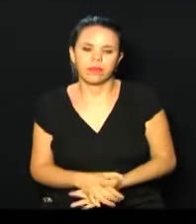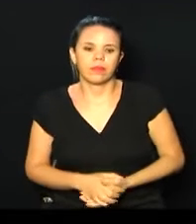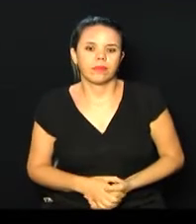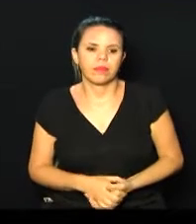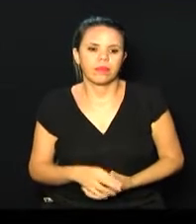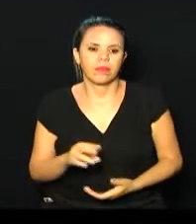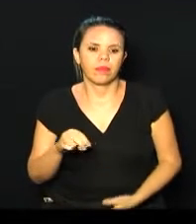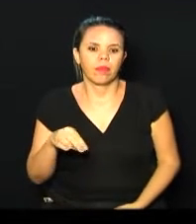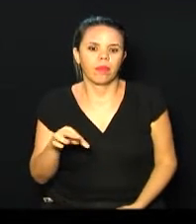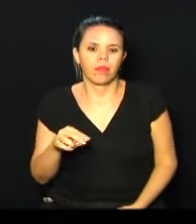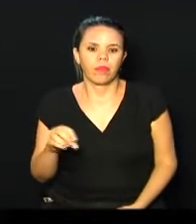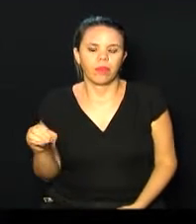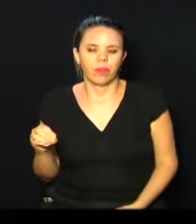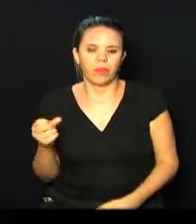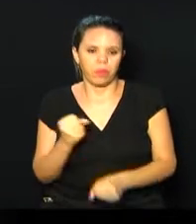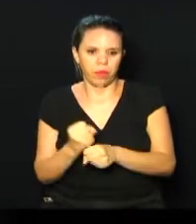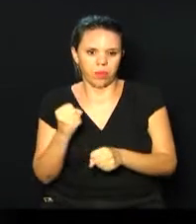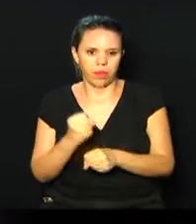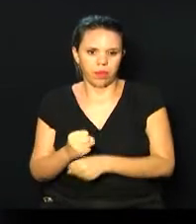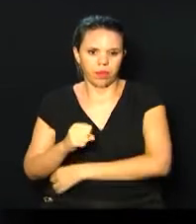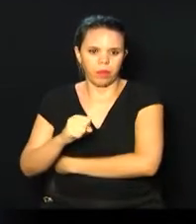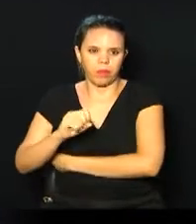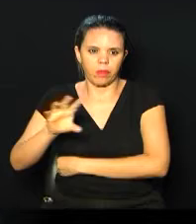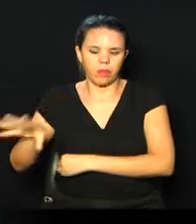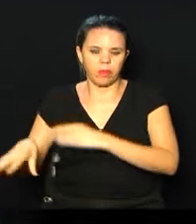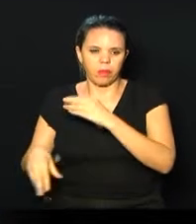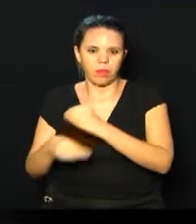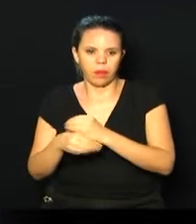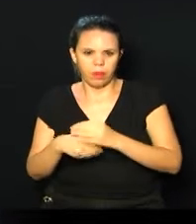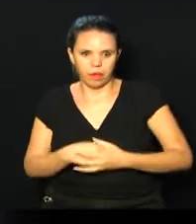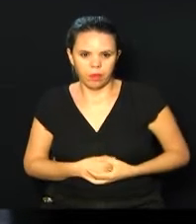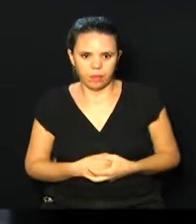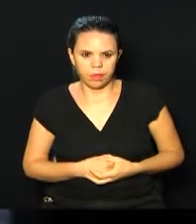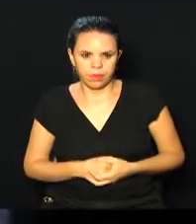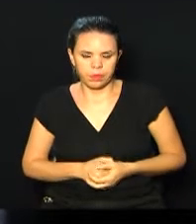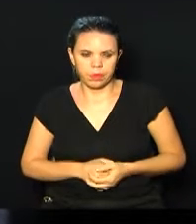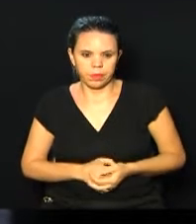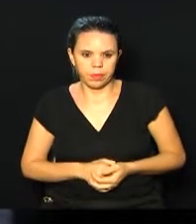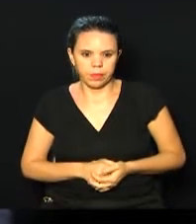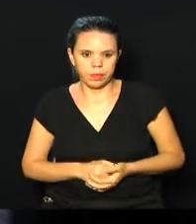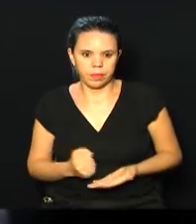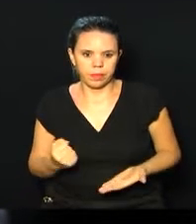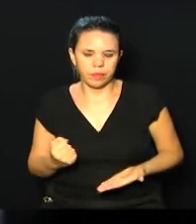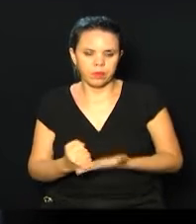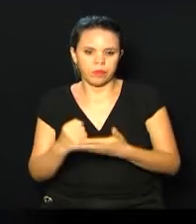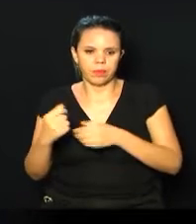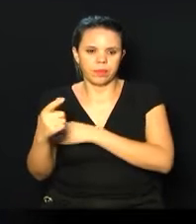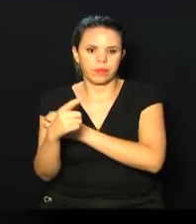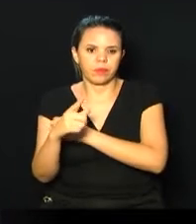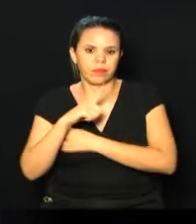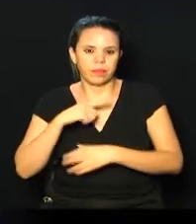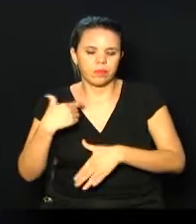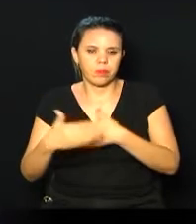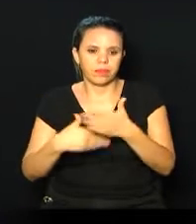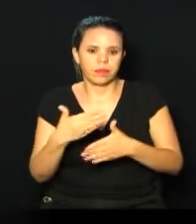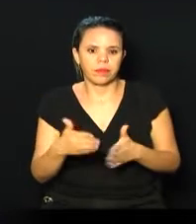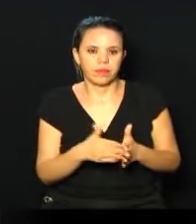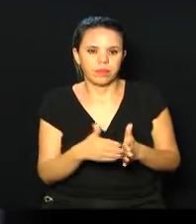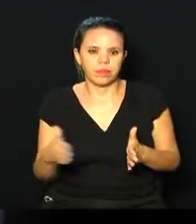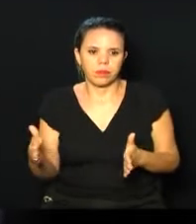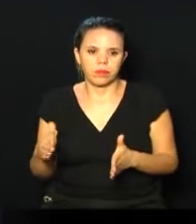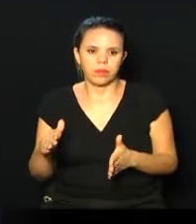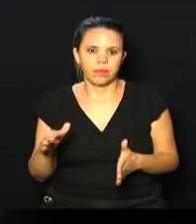Ernesto mencionou algumas obras, eu vou só complementar. Essa contribuição que a gente vem lá do Jardim